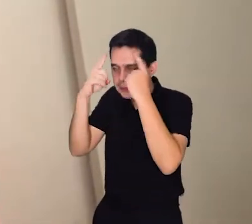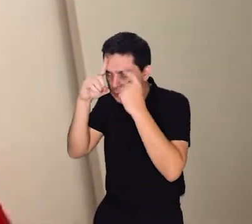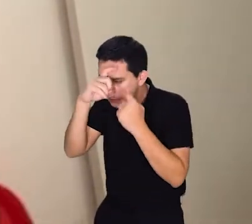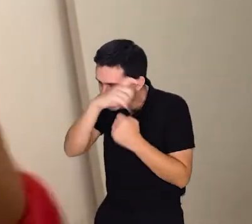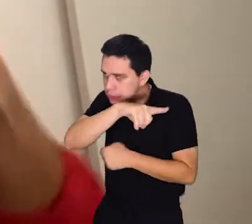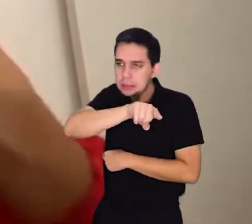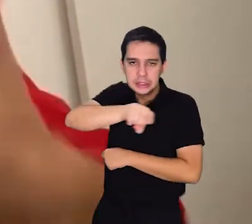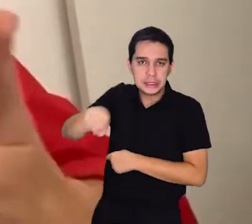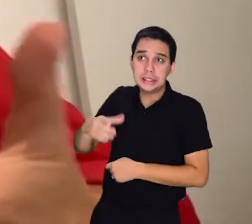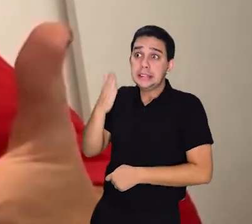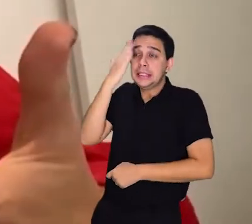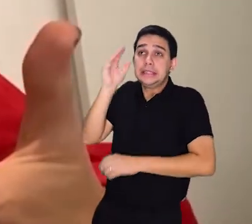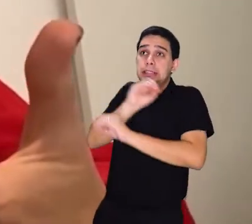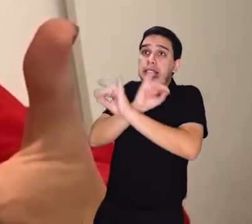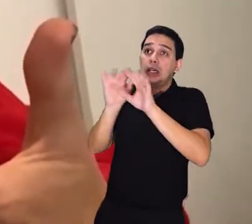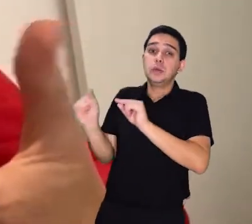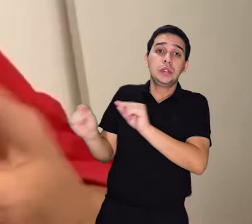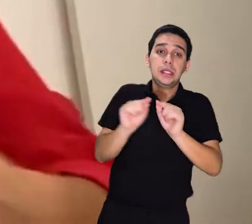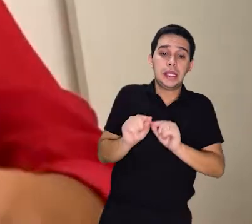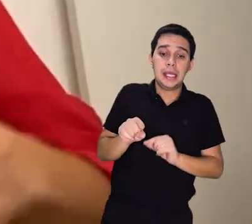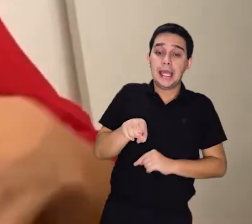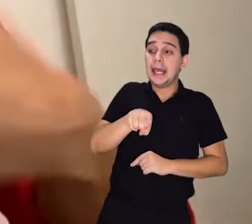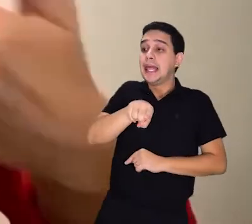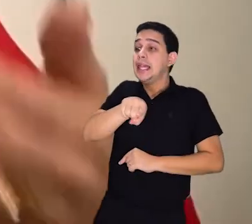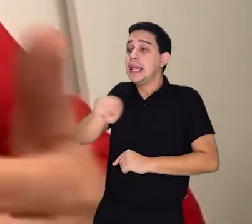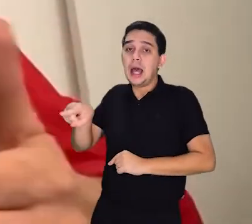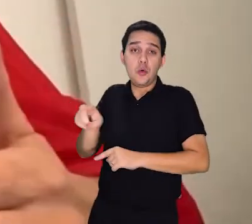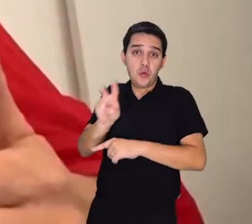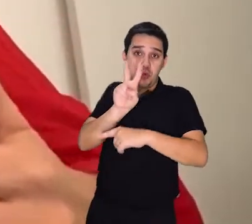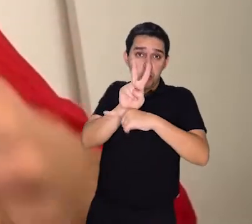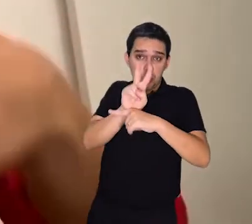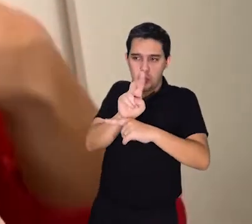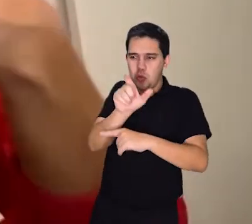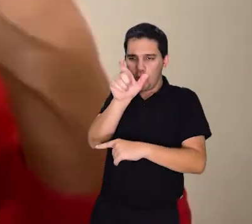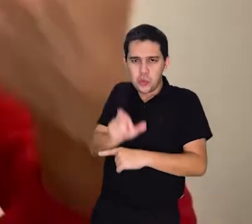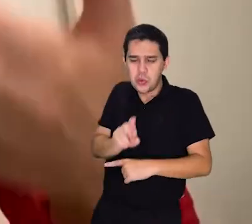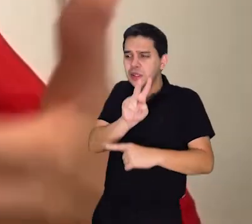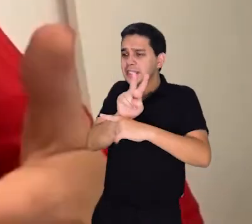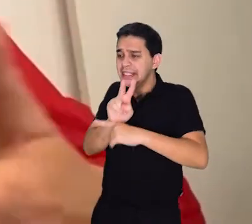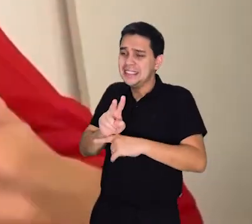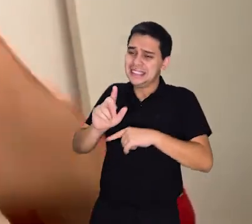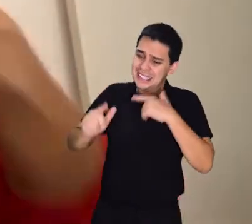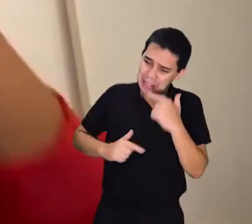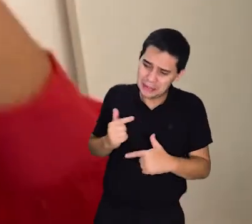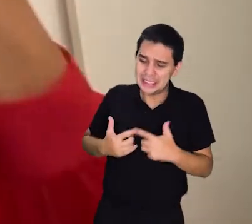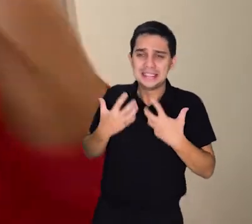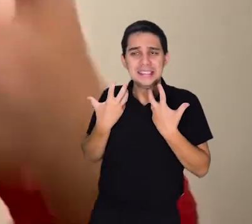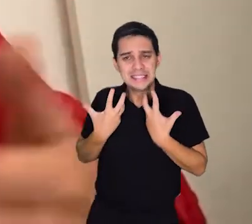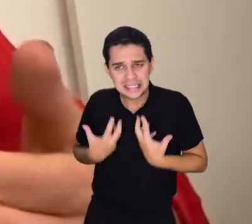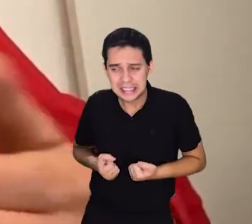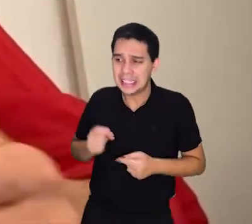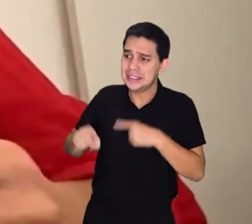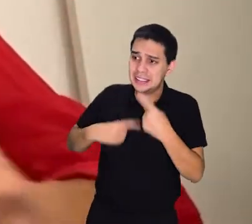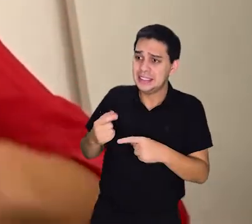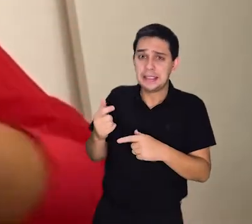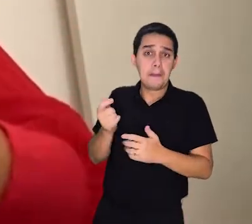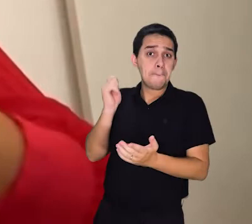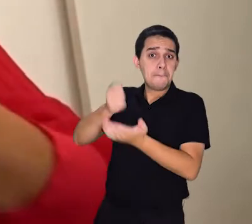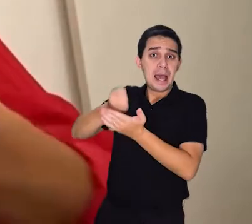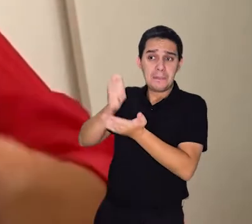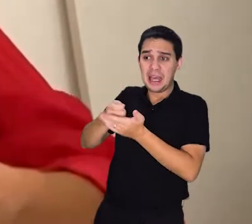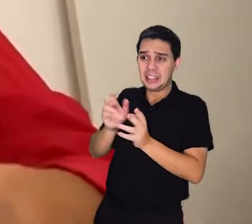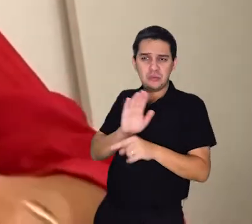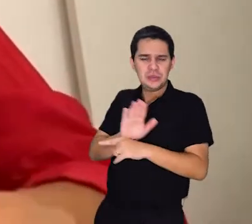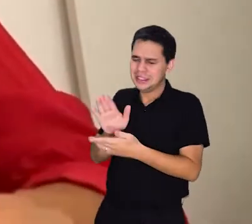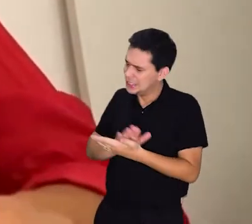dificuldade, né? A gente reconhece, inclusive, a dificuldade dos próprios agentes, às vezes com poucos recursos, às vezes numa carga de estresse.